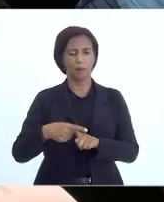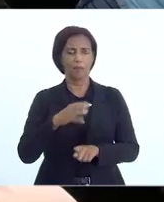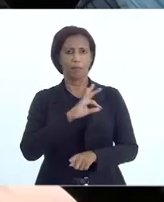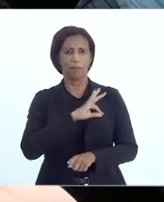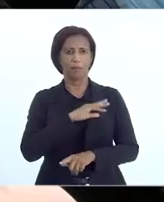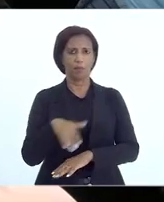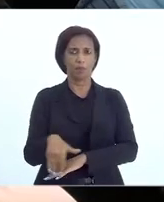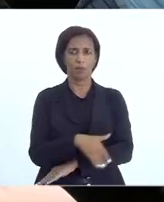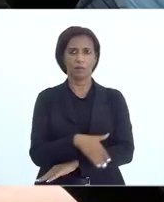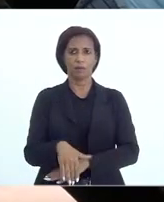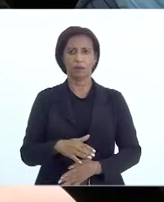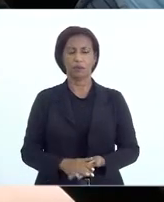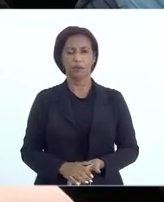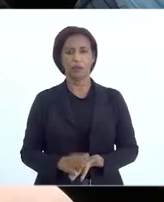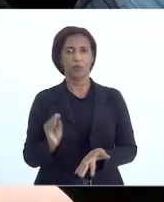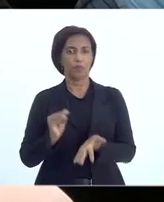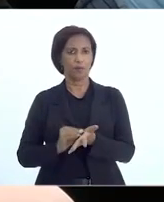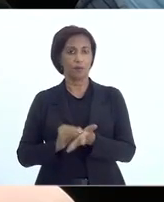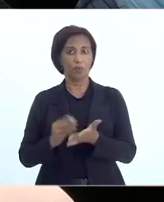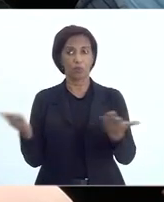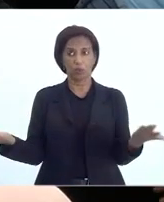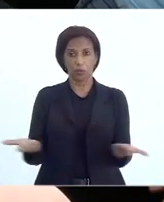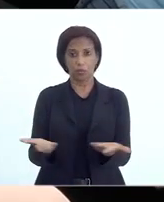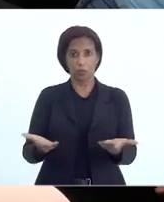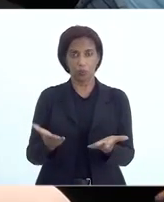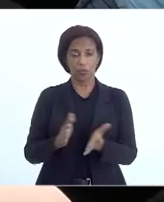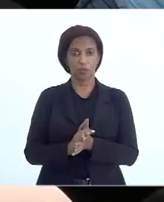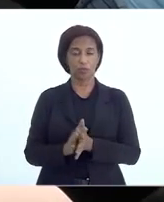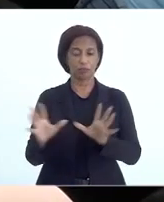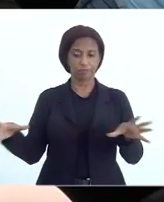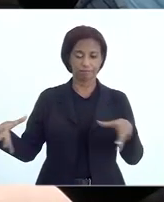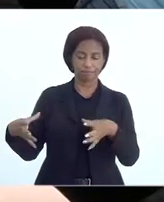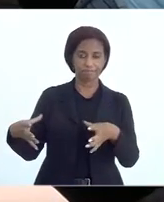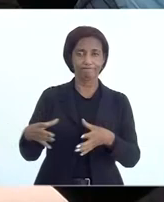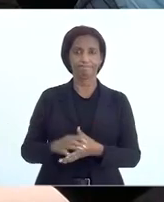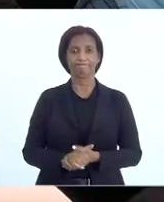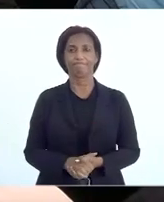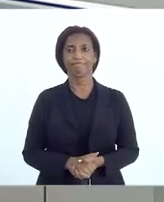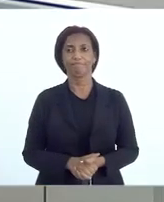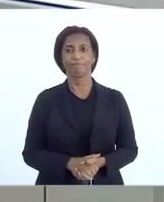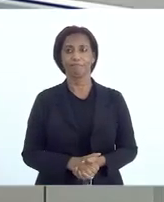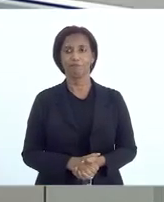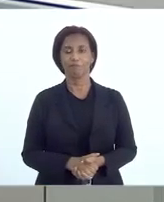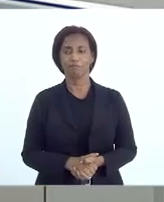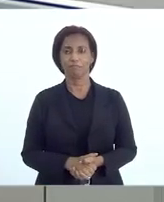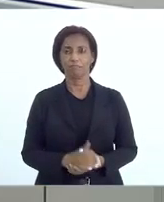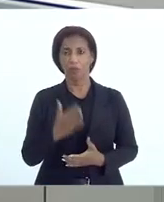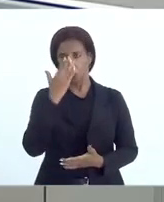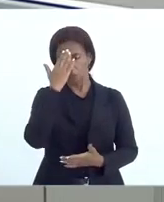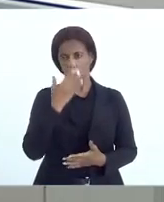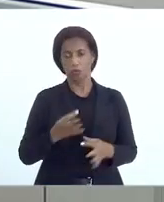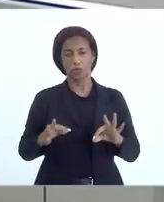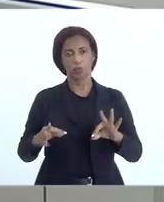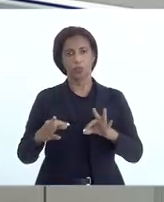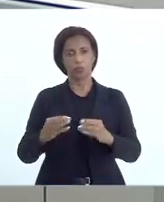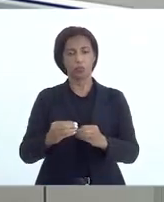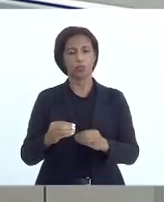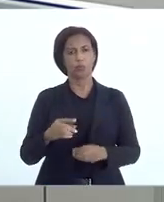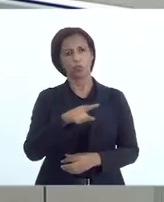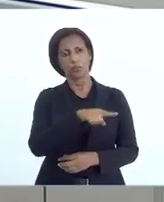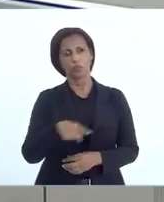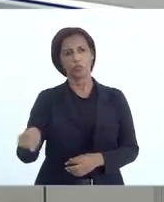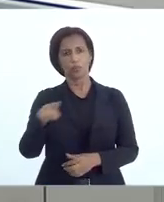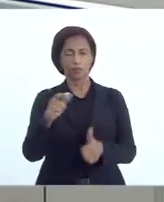mais policiais na rua inclusive o déficit hoje grande na Corporação e eu acredito que com tudo é